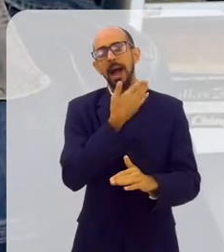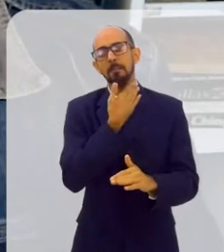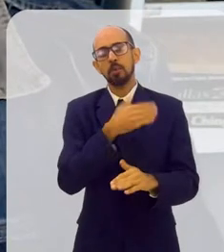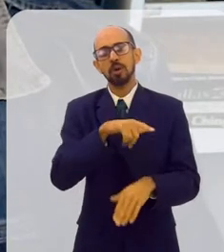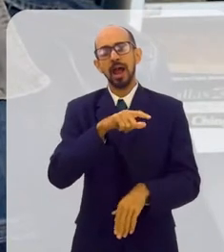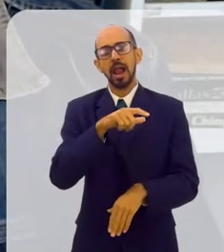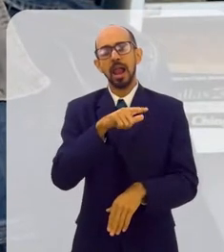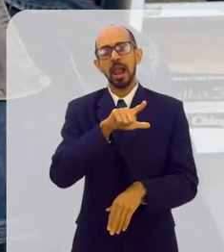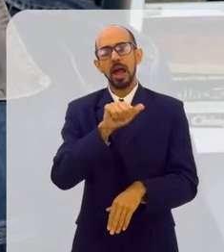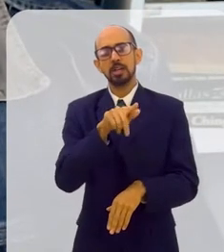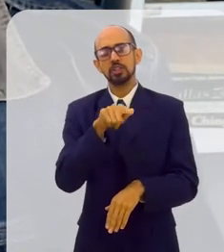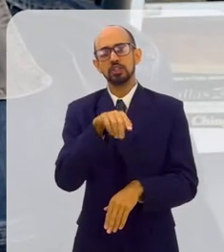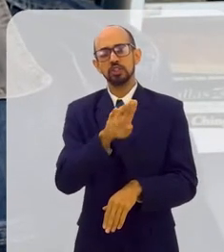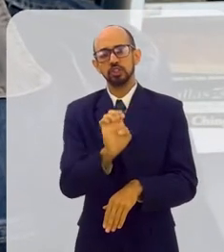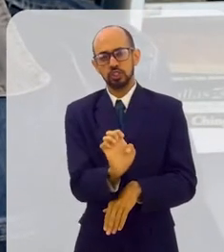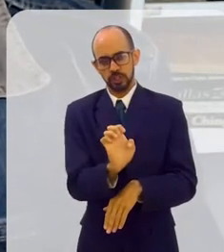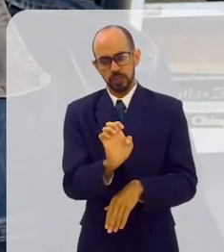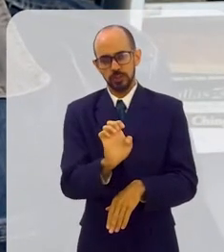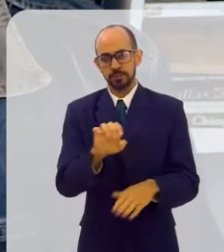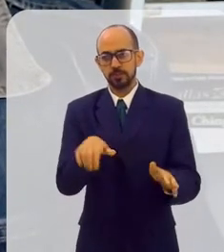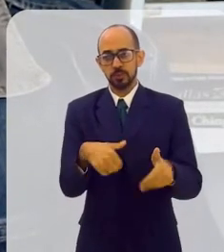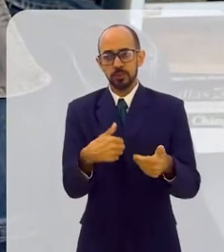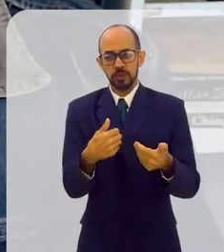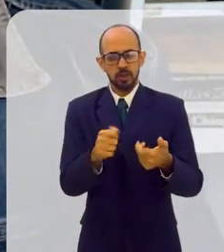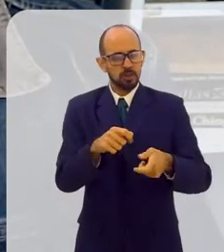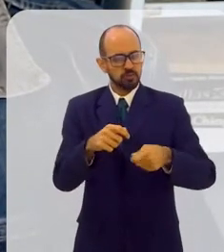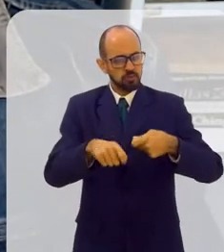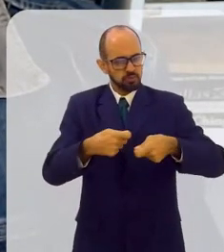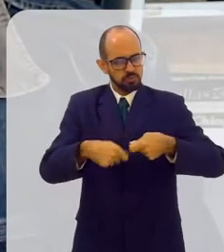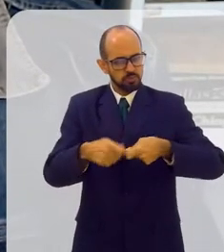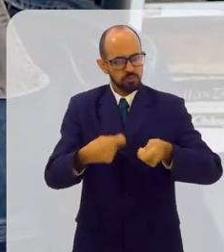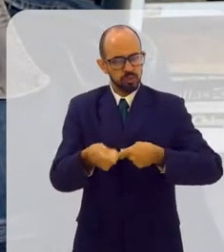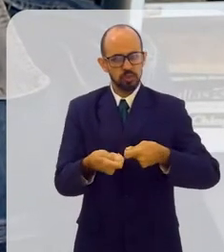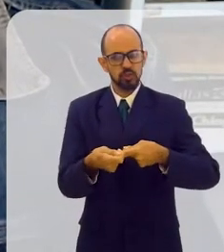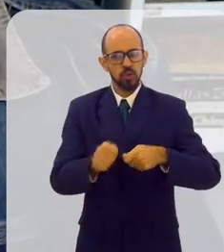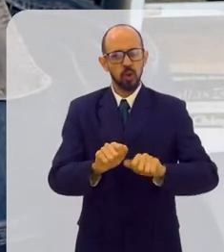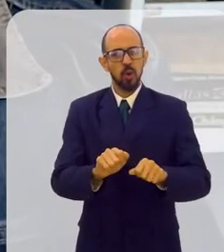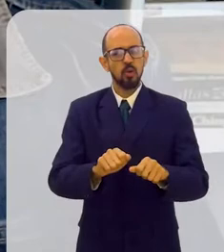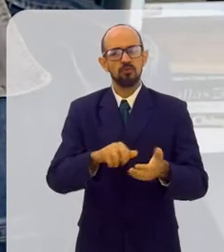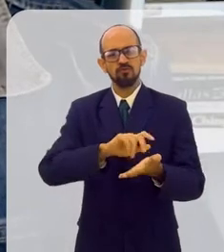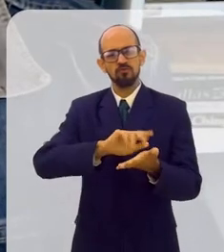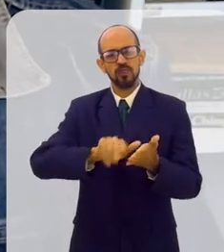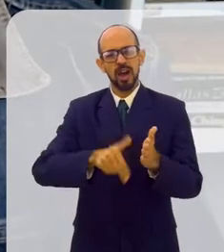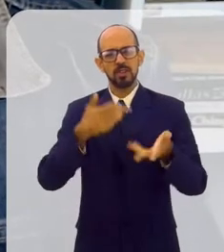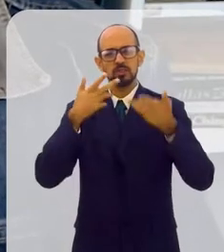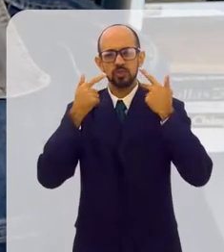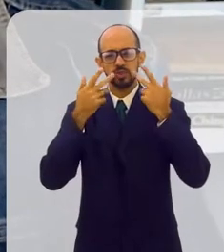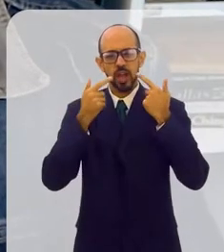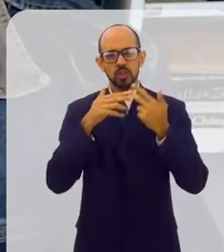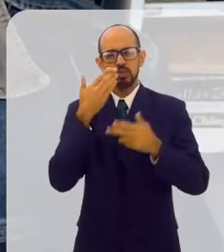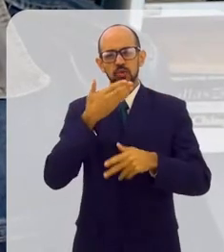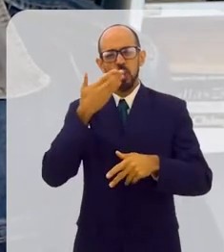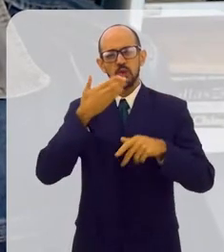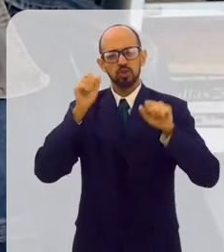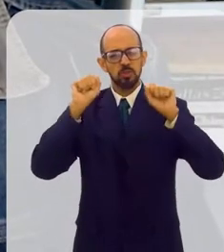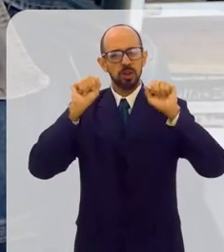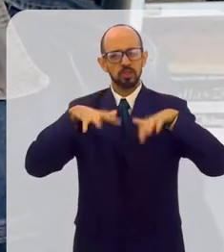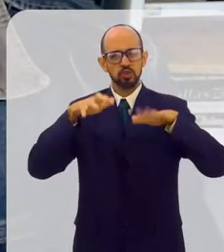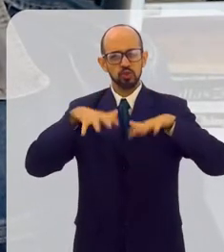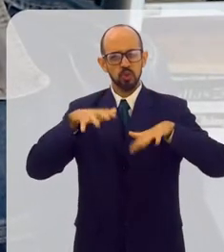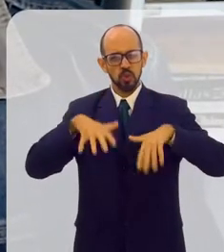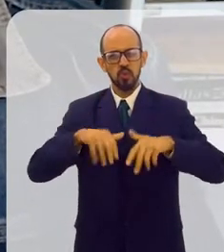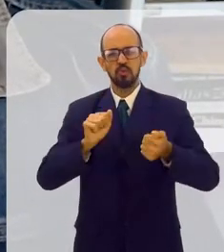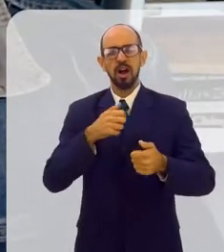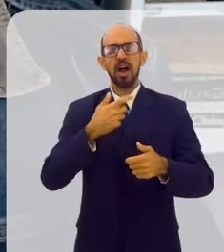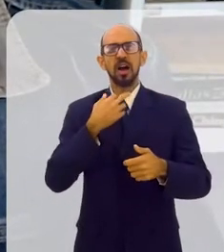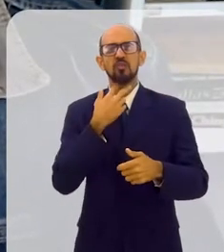veiculado em diferentes plataformas. Dirigiu os espetáculos Experimentos Mandela Vive, Fala Comigo, Doce Como a Chuva, de Tennessee